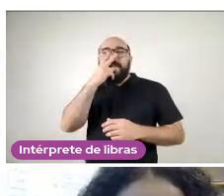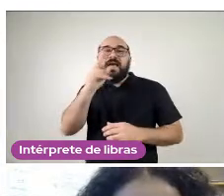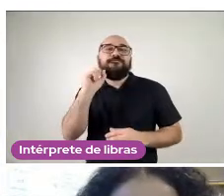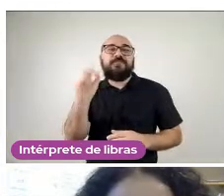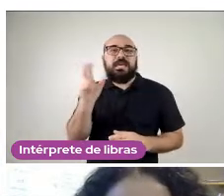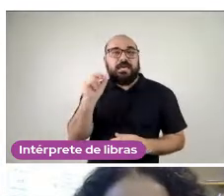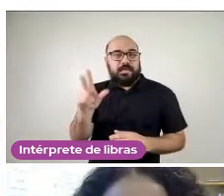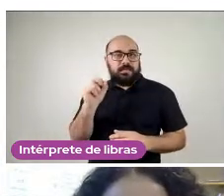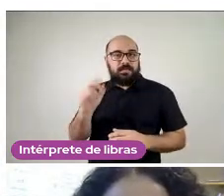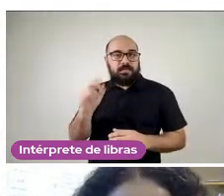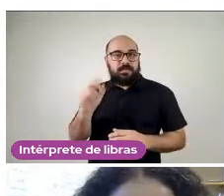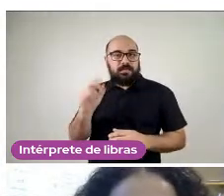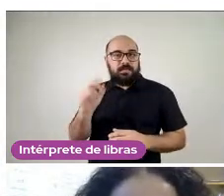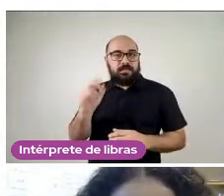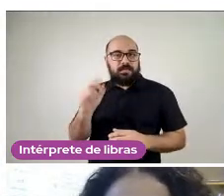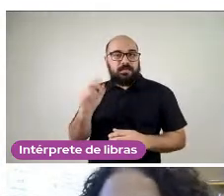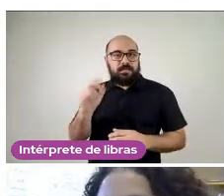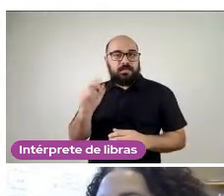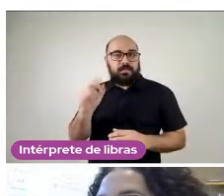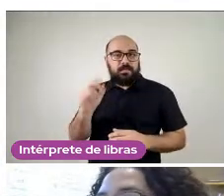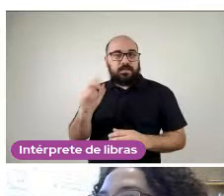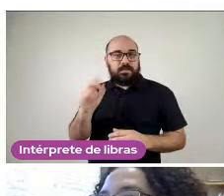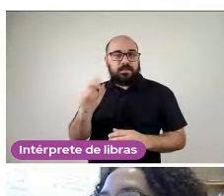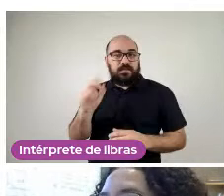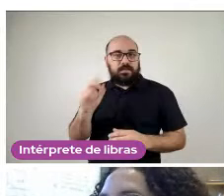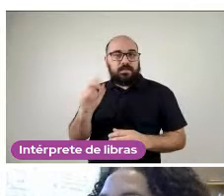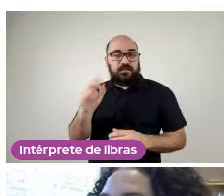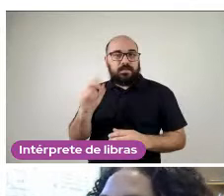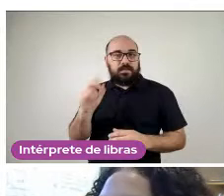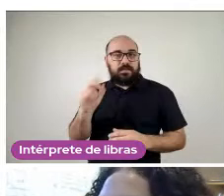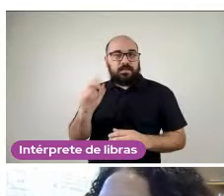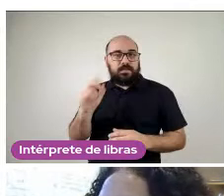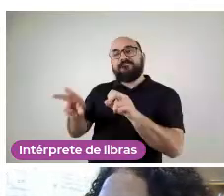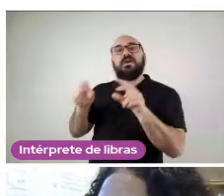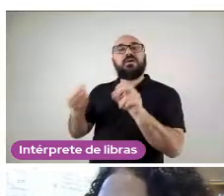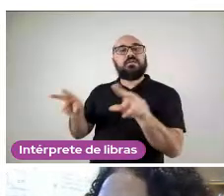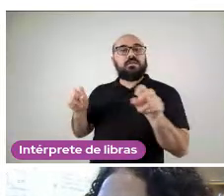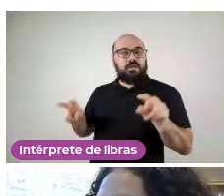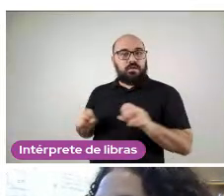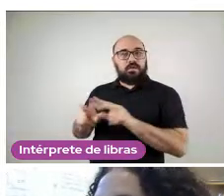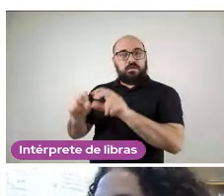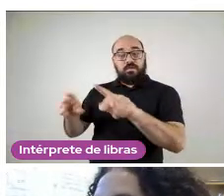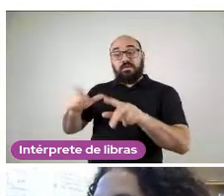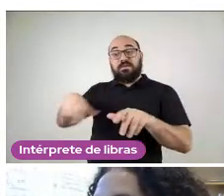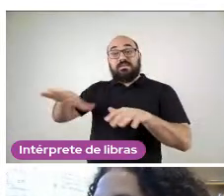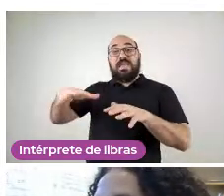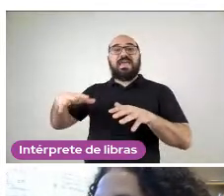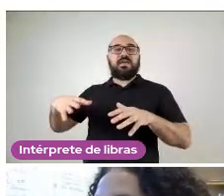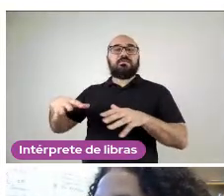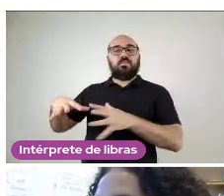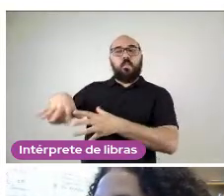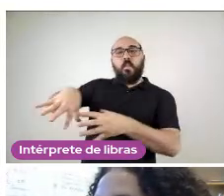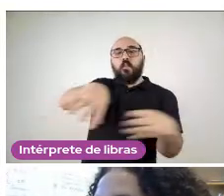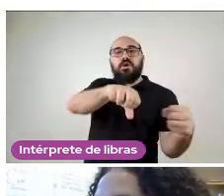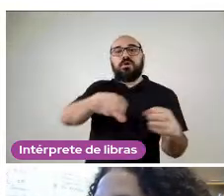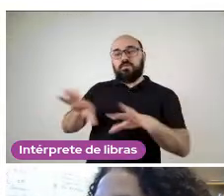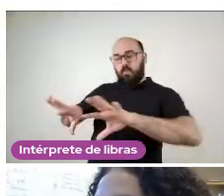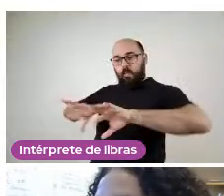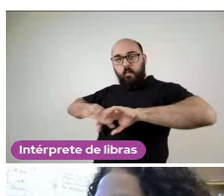grande de micro-algas produzidas em fãs, né? E elas podem ser transmitidas ao